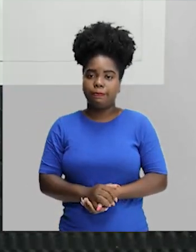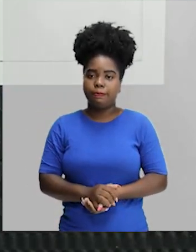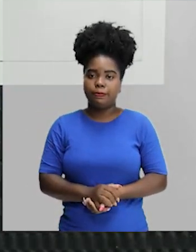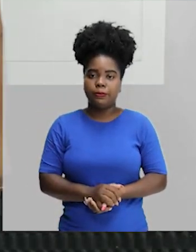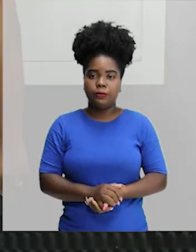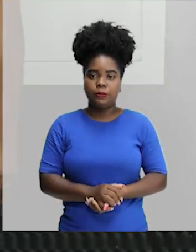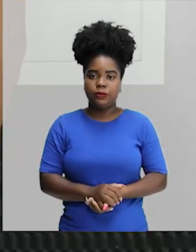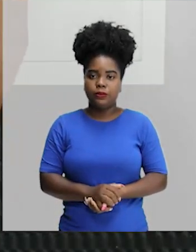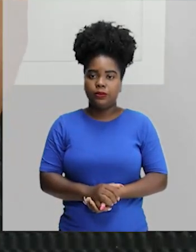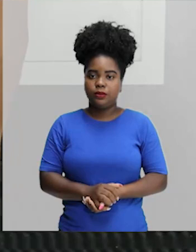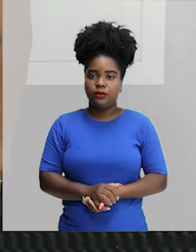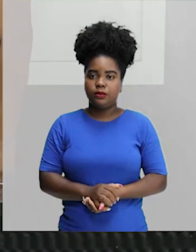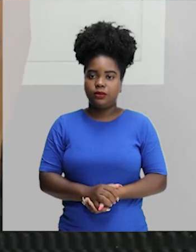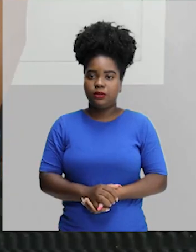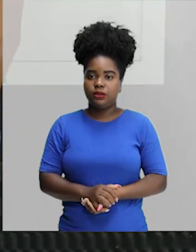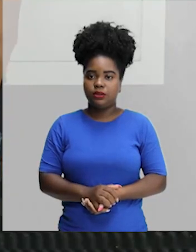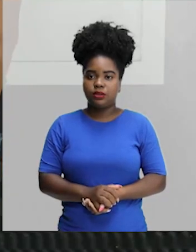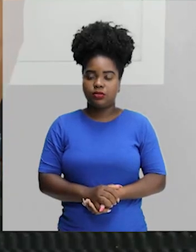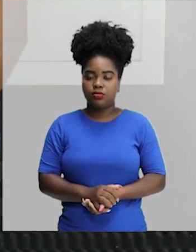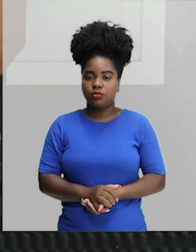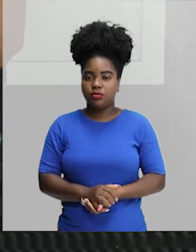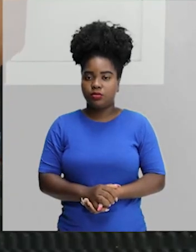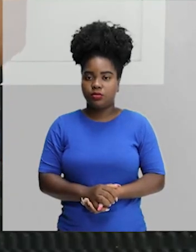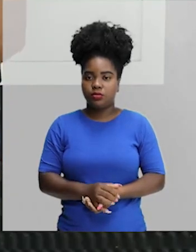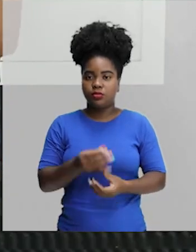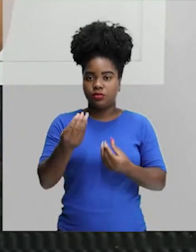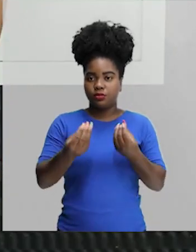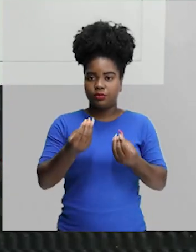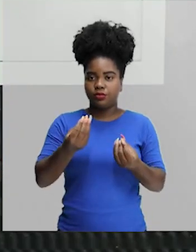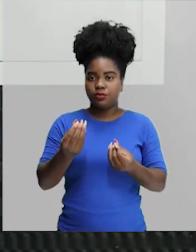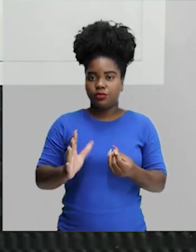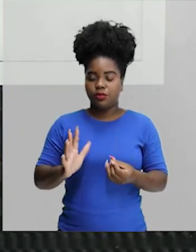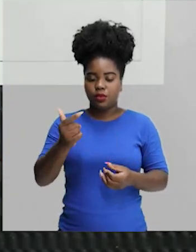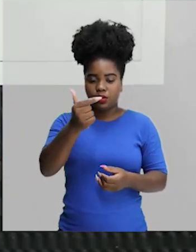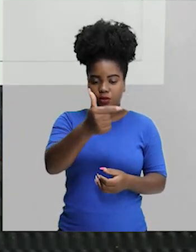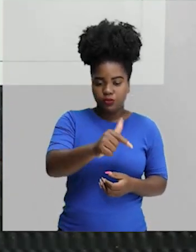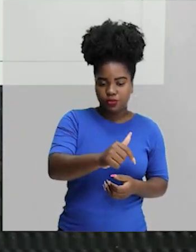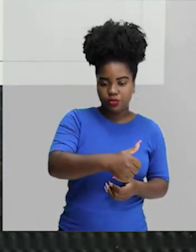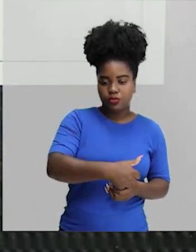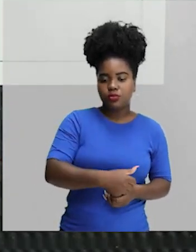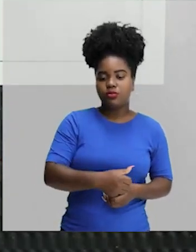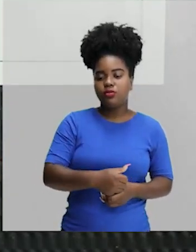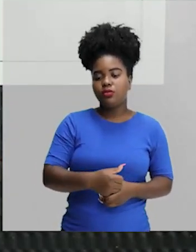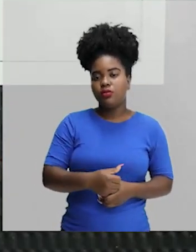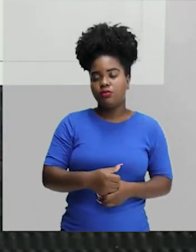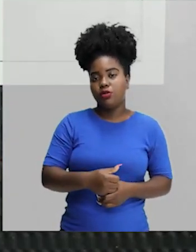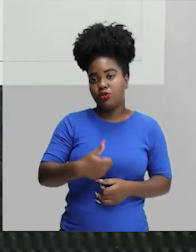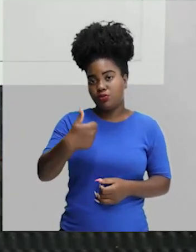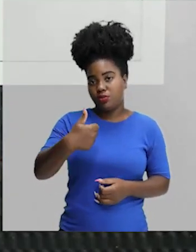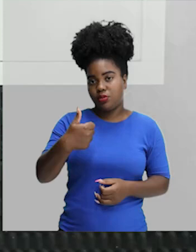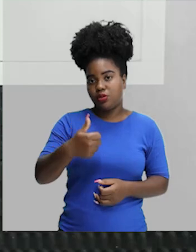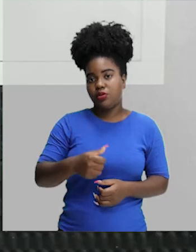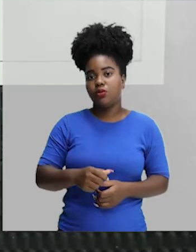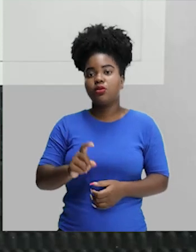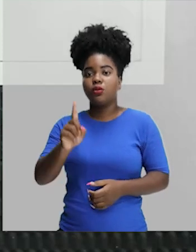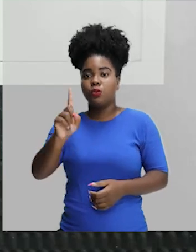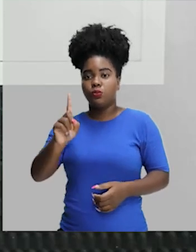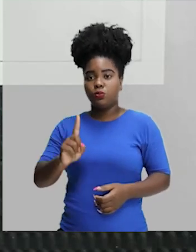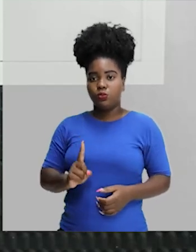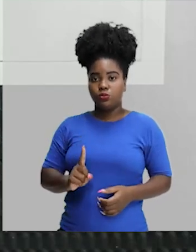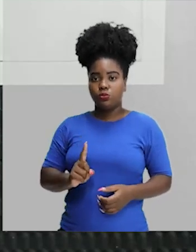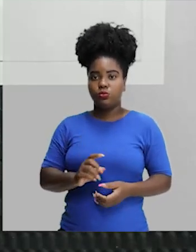Certinho? Tá? Então, como é que faz? Repete o primeiro coeficiente, ó. E você só